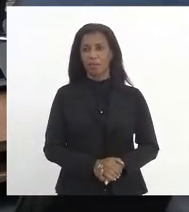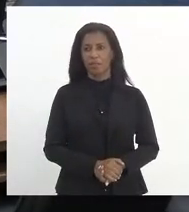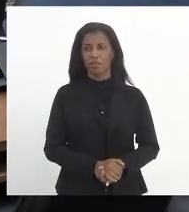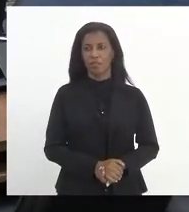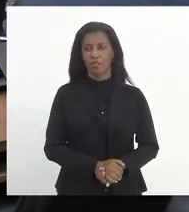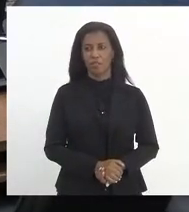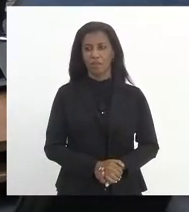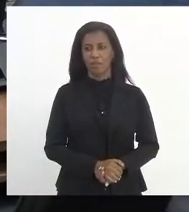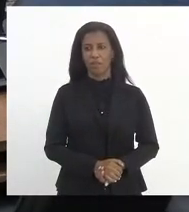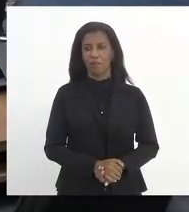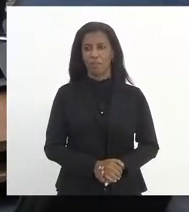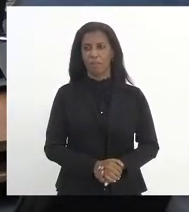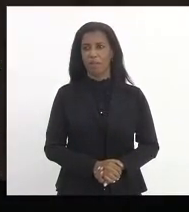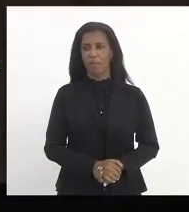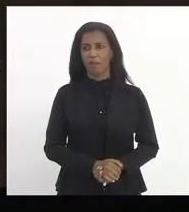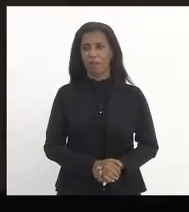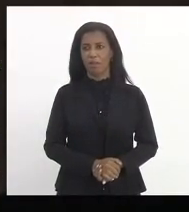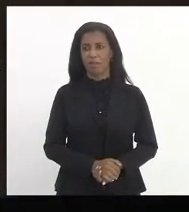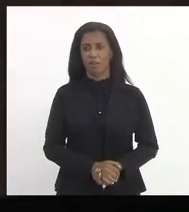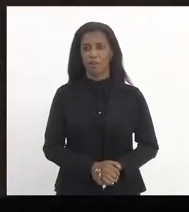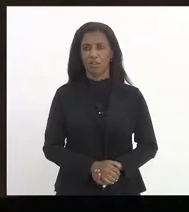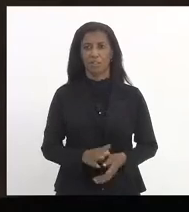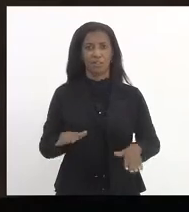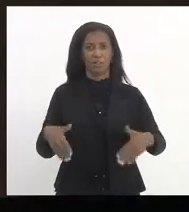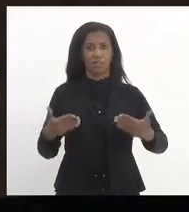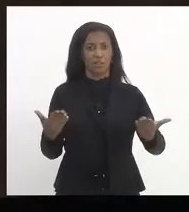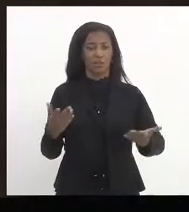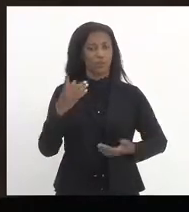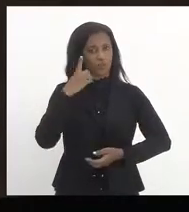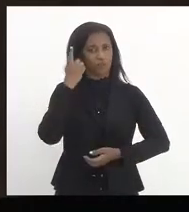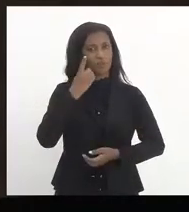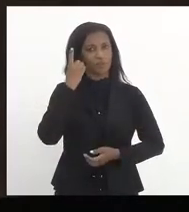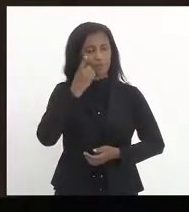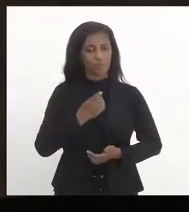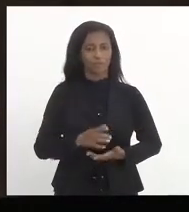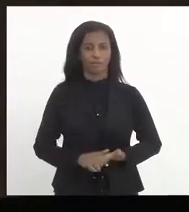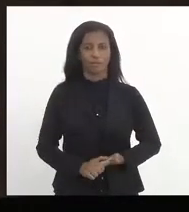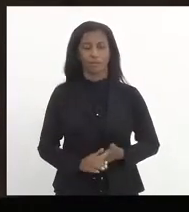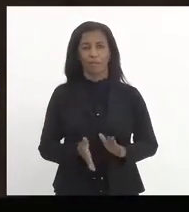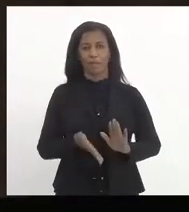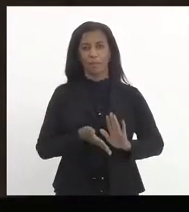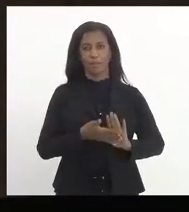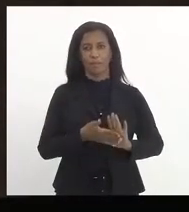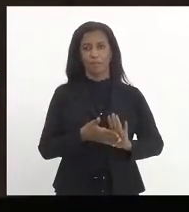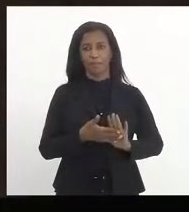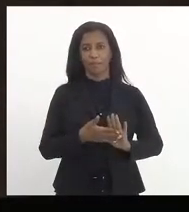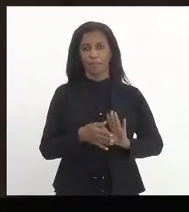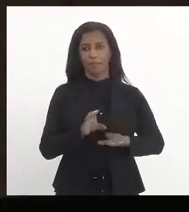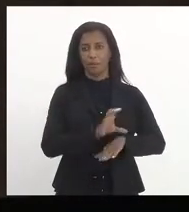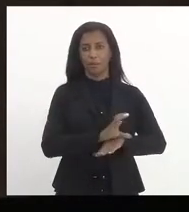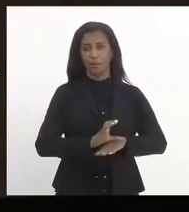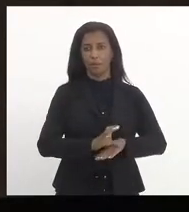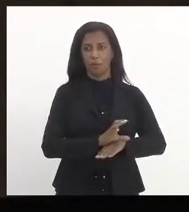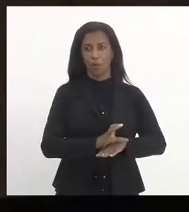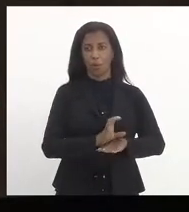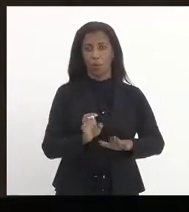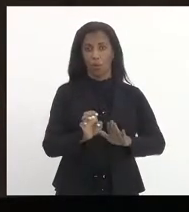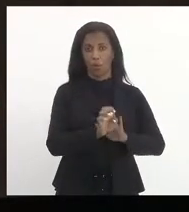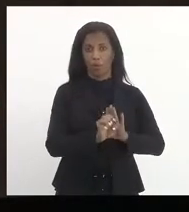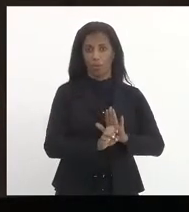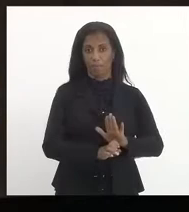Primeiro, boa tarde, senhor presidente, senhoras e senhores deputadas e deputados. O parecer, senhor presidente, é pela constitucionalidade com